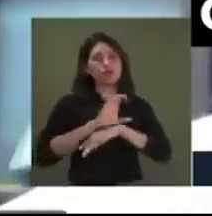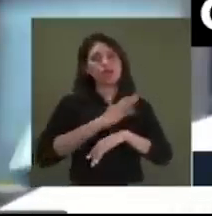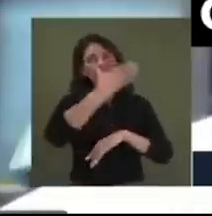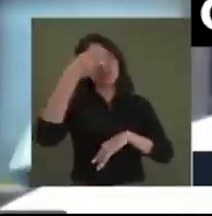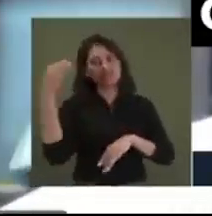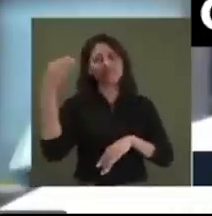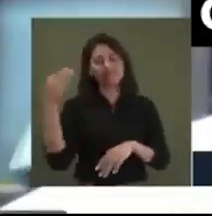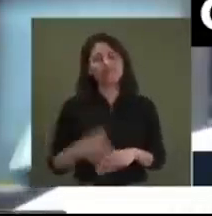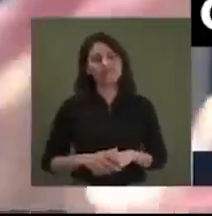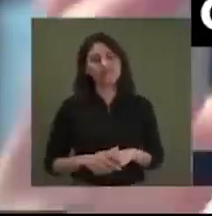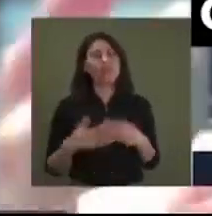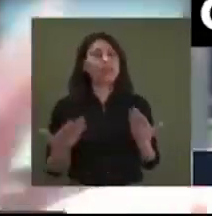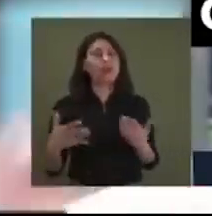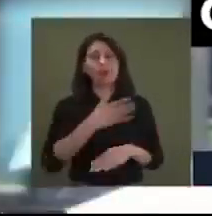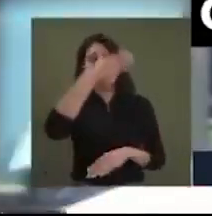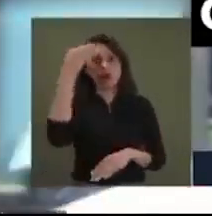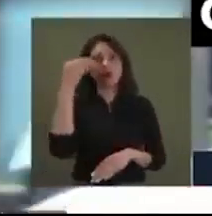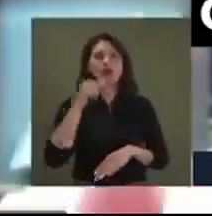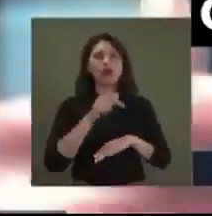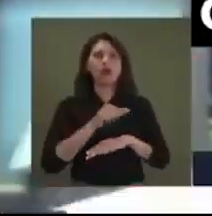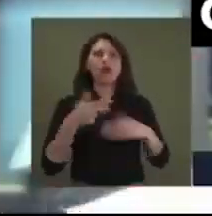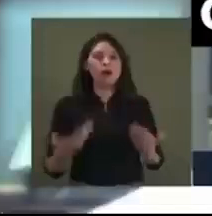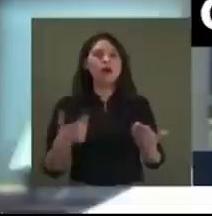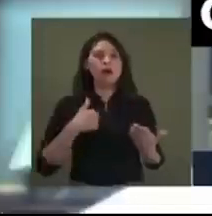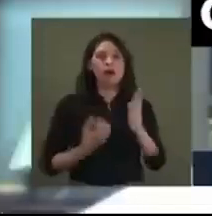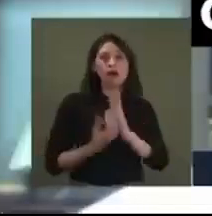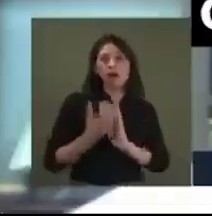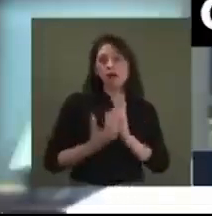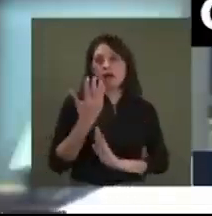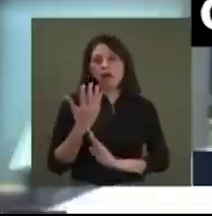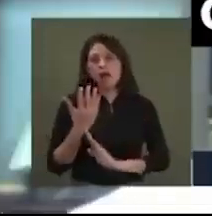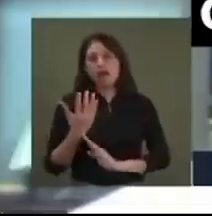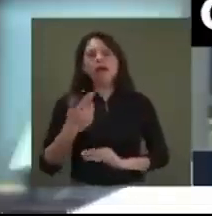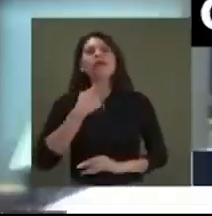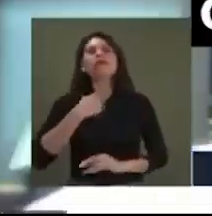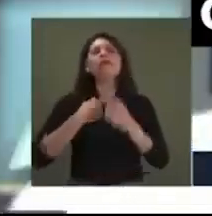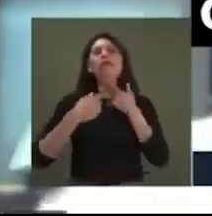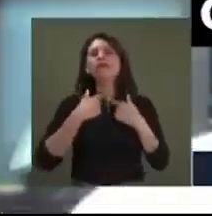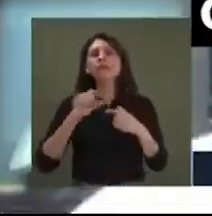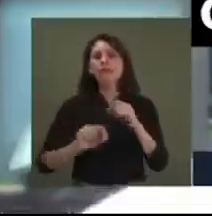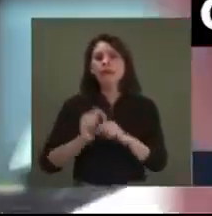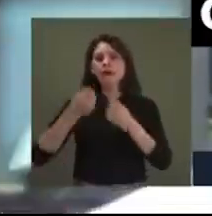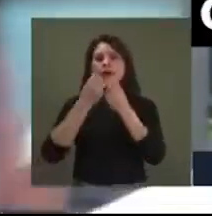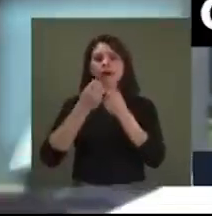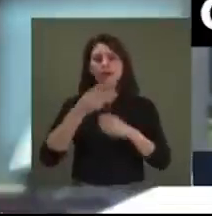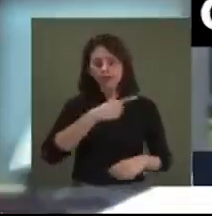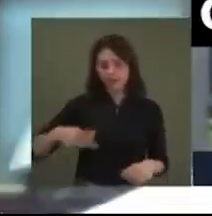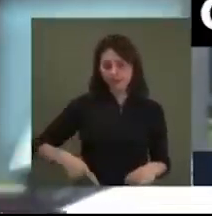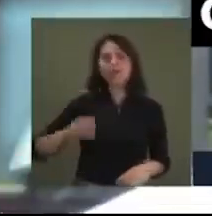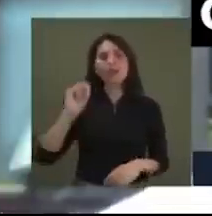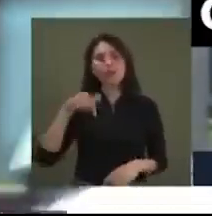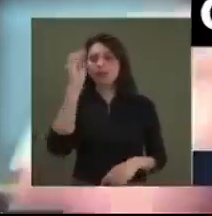Carta. A Magna Carta que nasceu, e com ela nasceu o Parlamento. A vontade do rei ou do presidente da